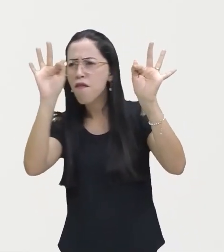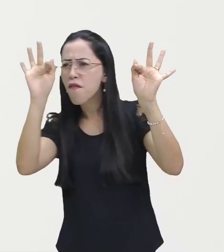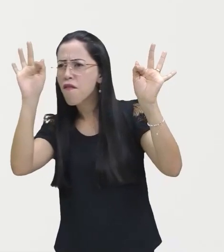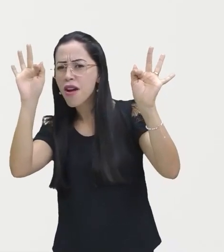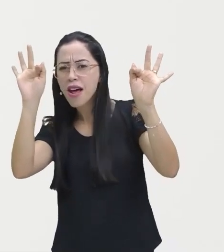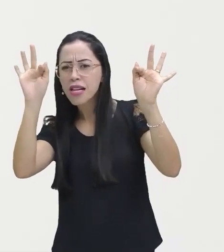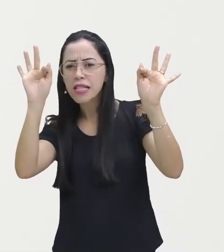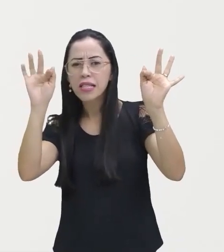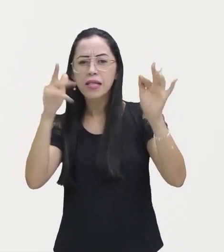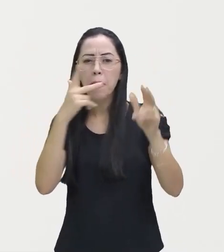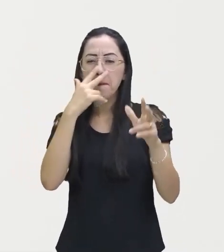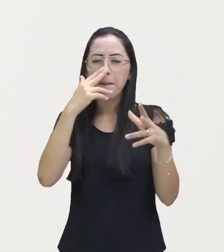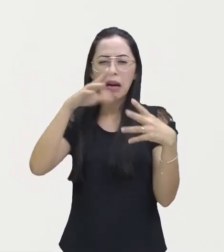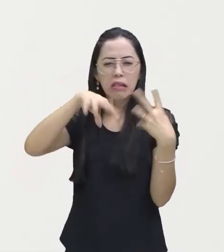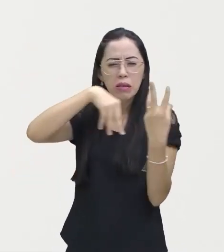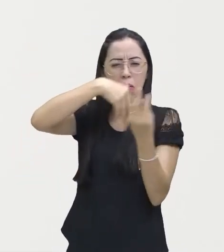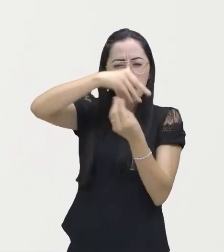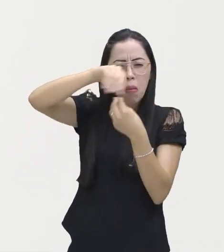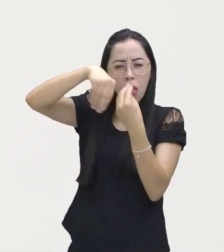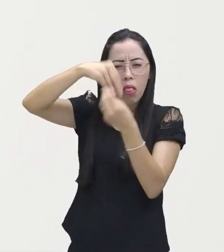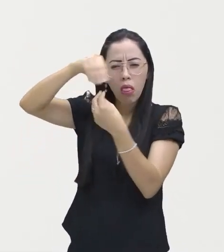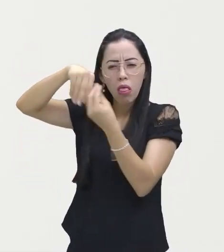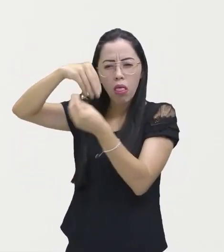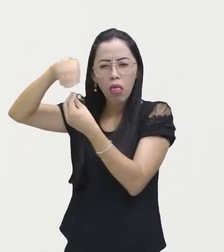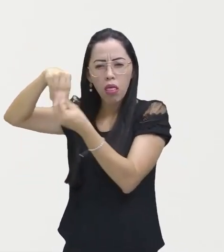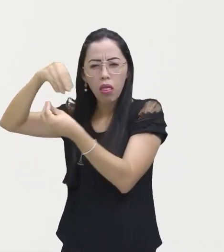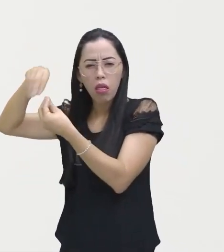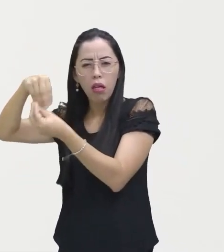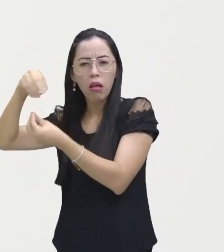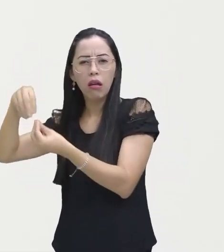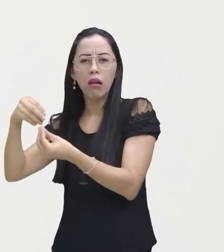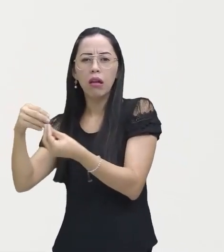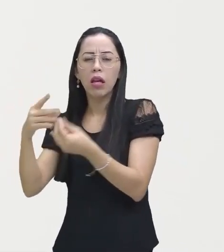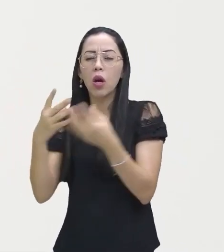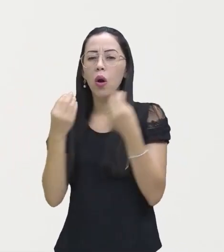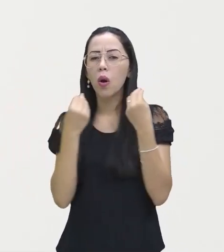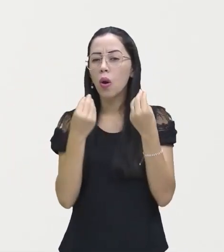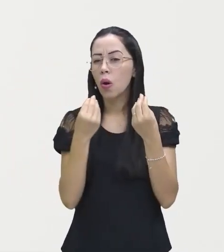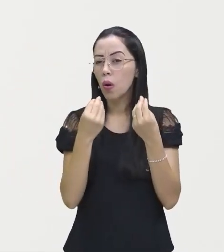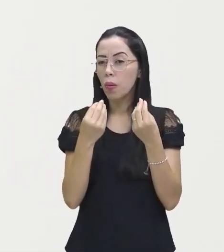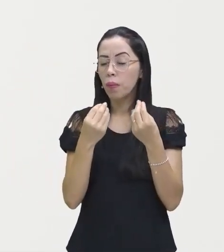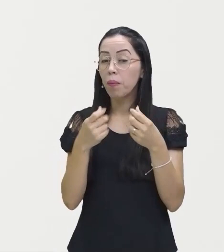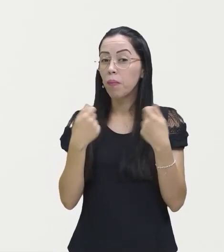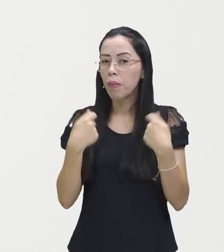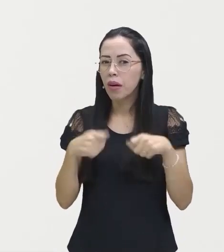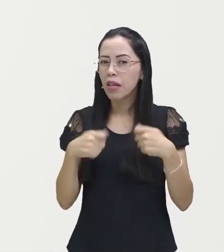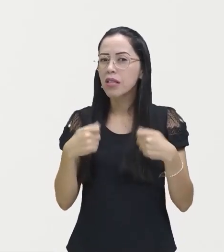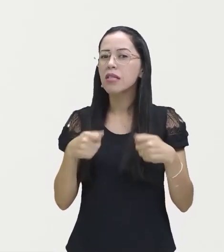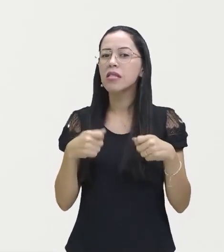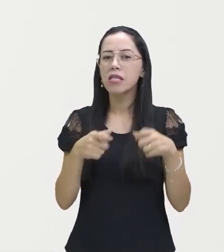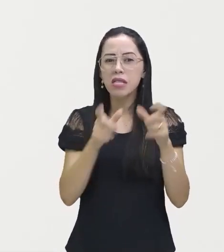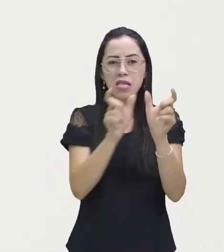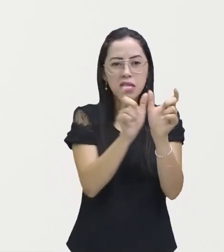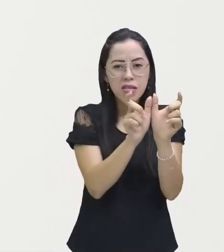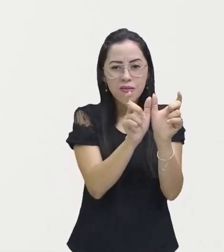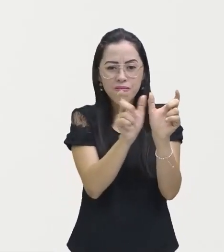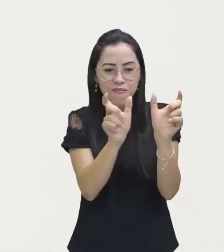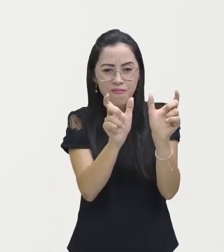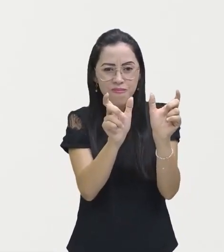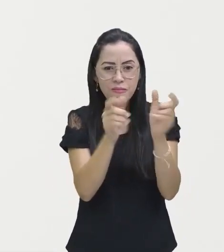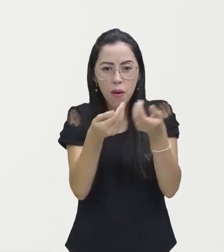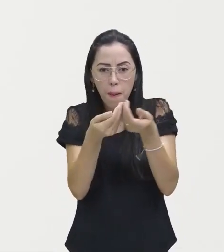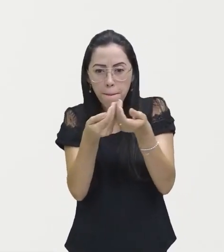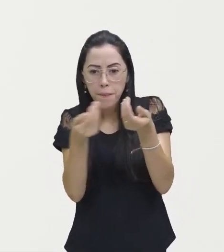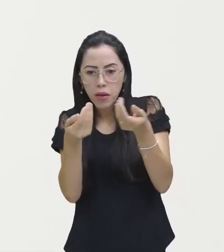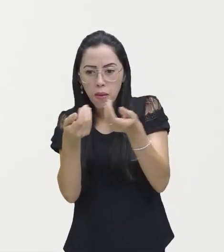torna uma confusão quando a frase ela está toda junta, ela fica um bolo só, toda misturada. É o que